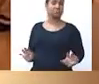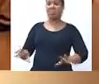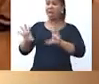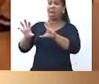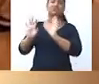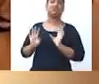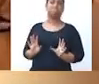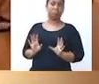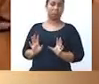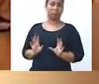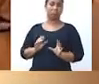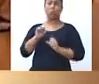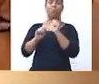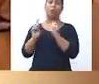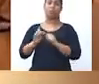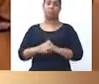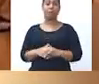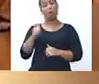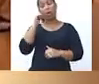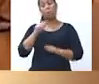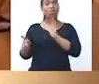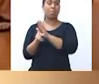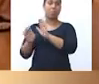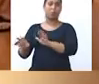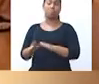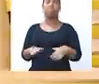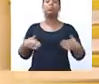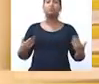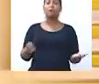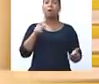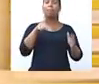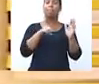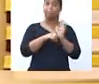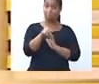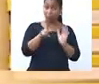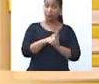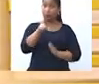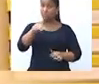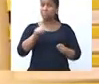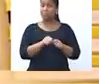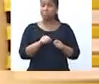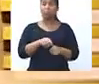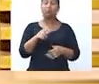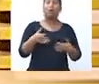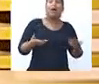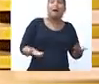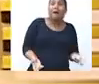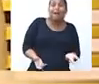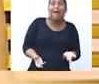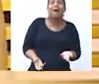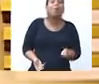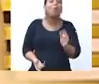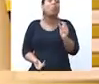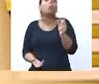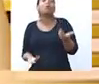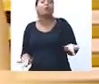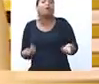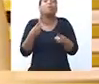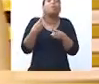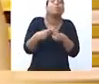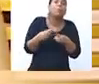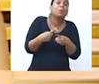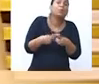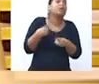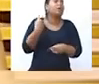foi assim assim. será, né? Então, é de mulher. Então, acho que a pergunta que é essa que você está fazendo, olha, o que que é isso? Por que